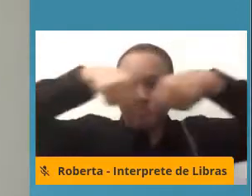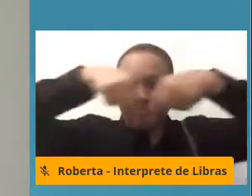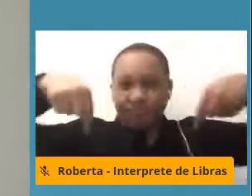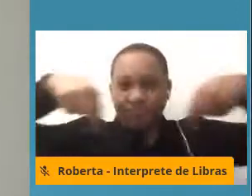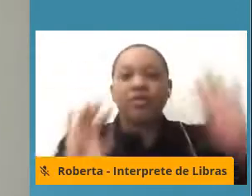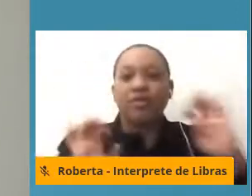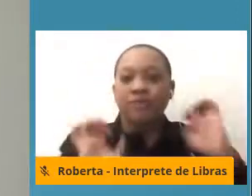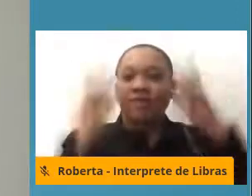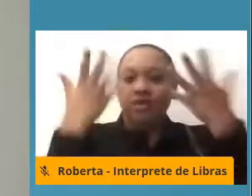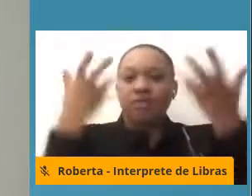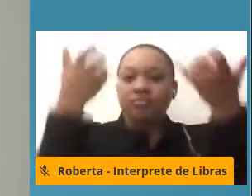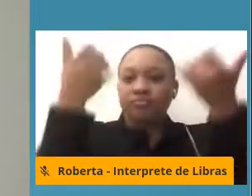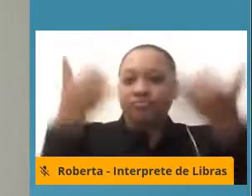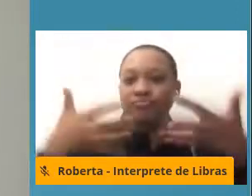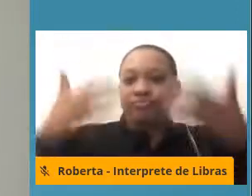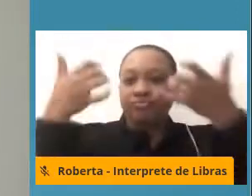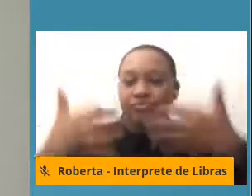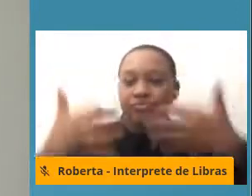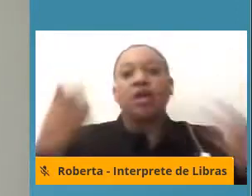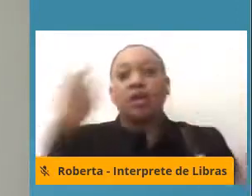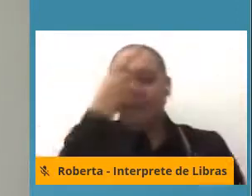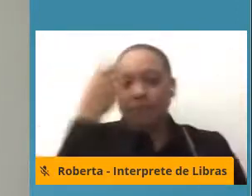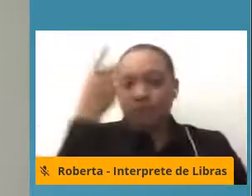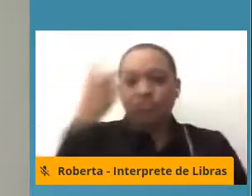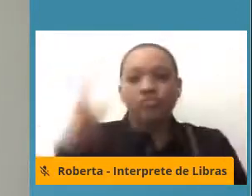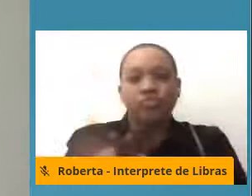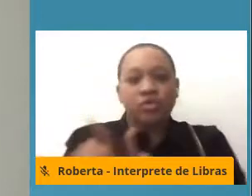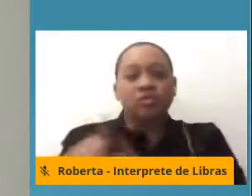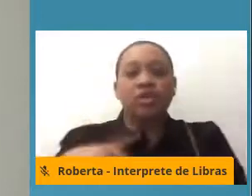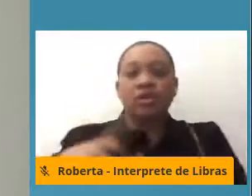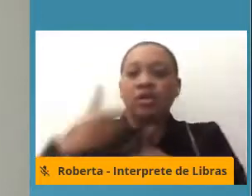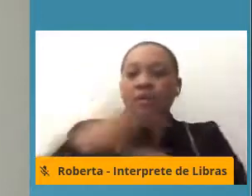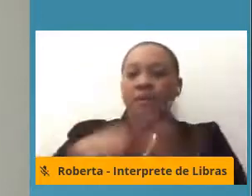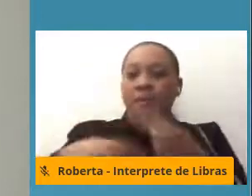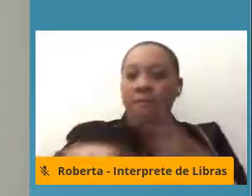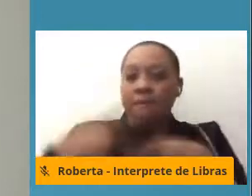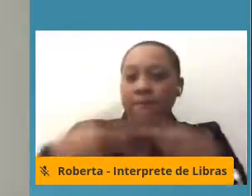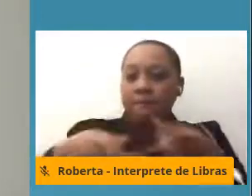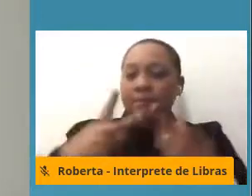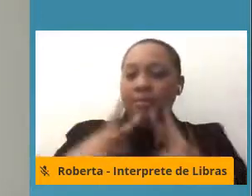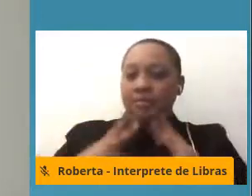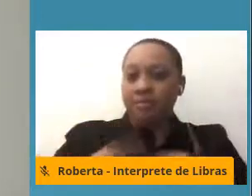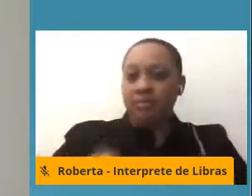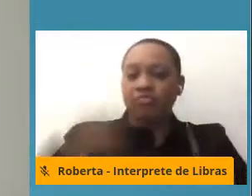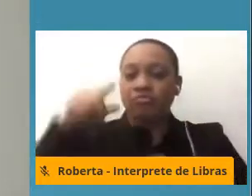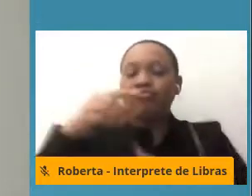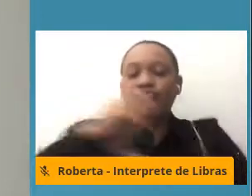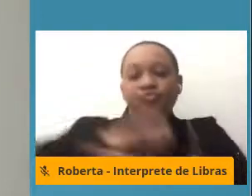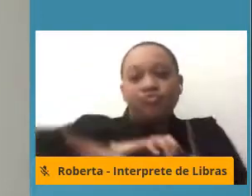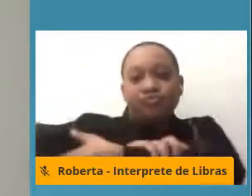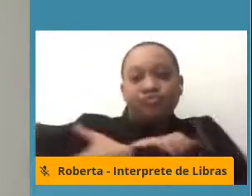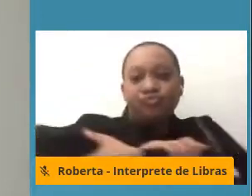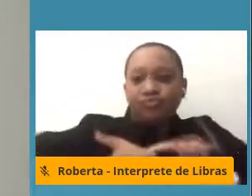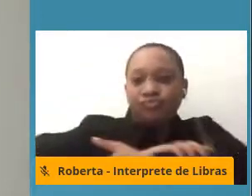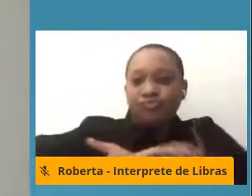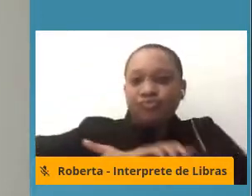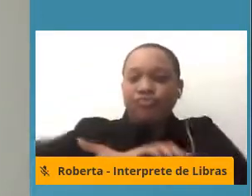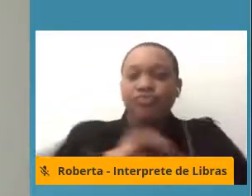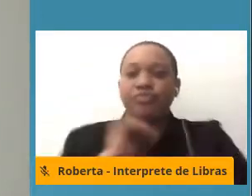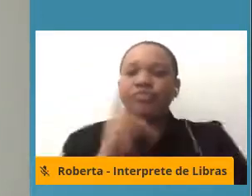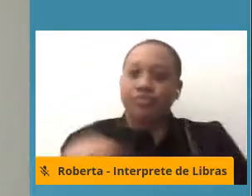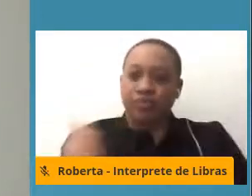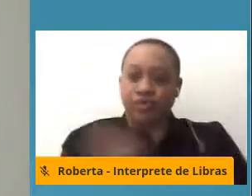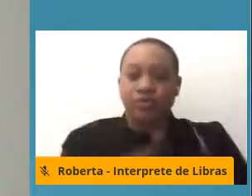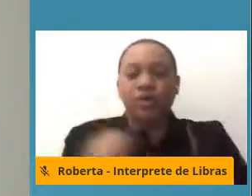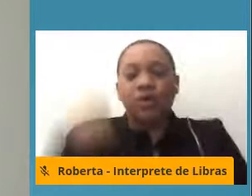premiação, né, concurso, e são esses parceiros que estão trazendo isso para a gente. Tá bom? Então, muito obrigada, St. Hopes, muito